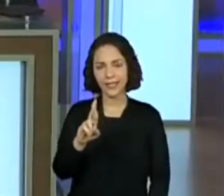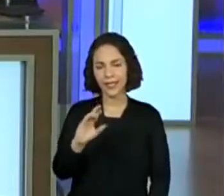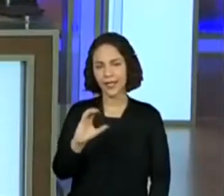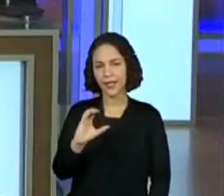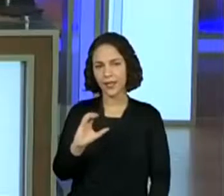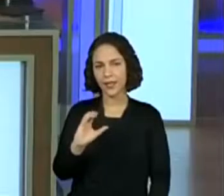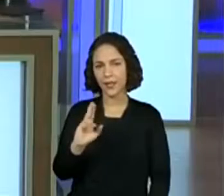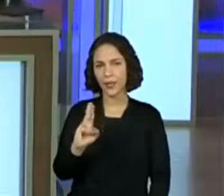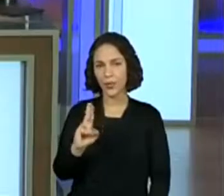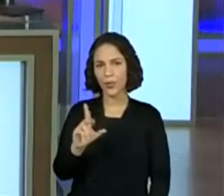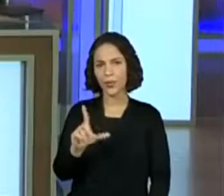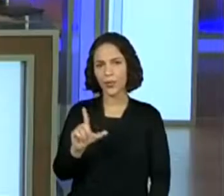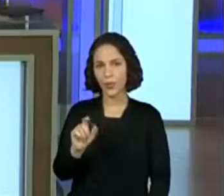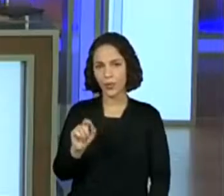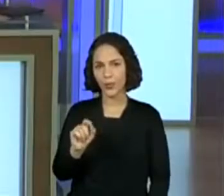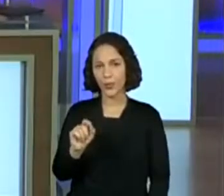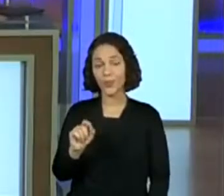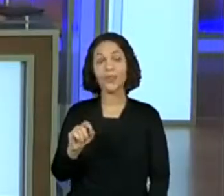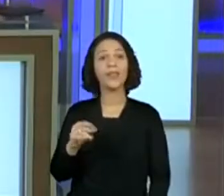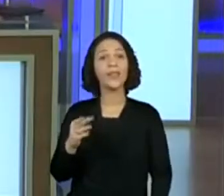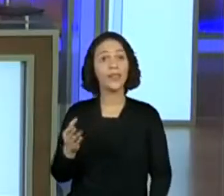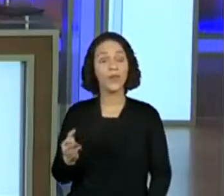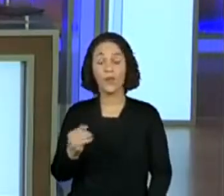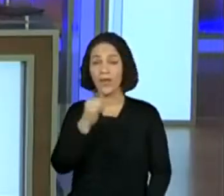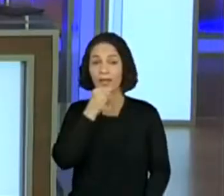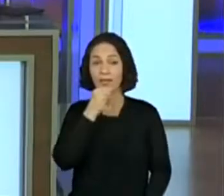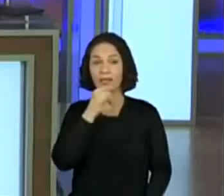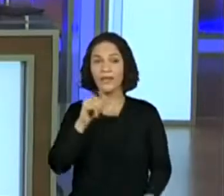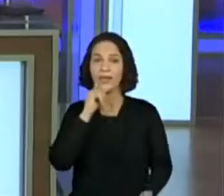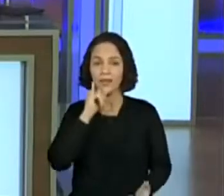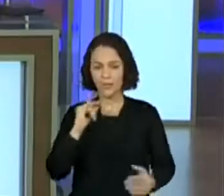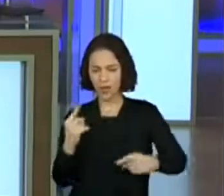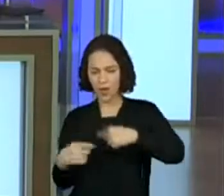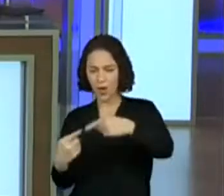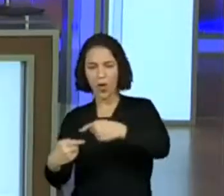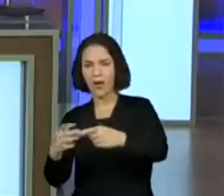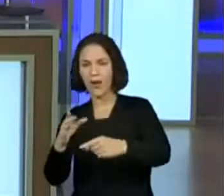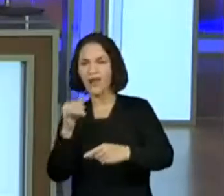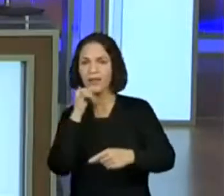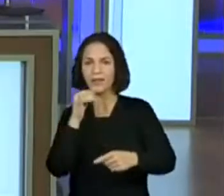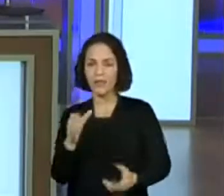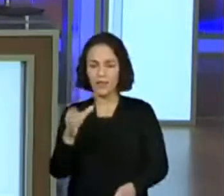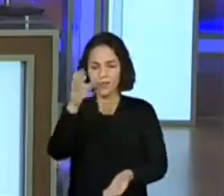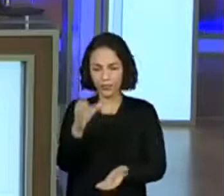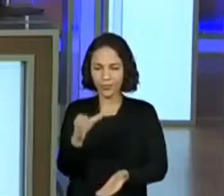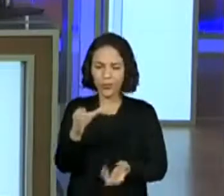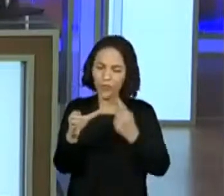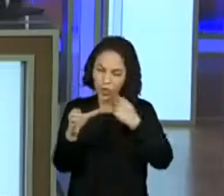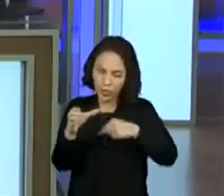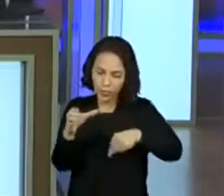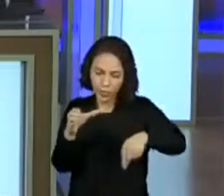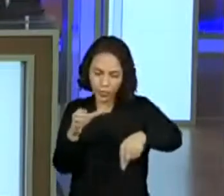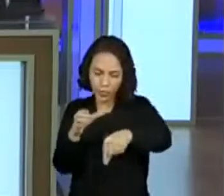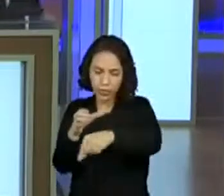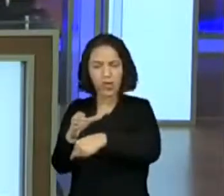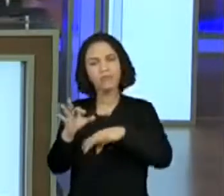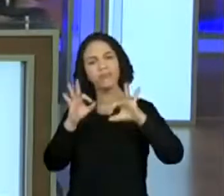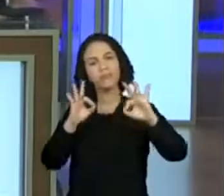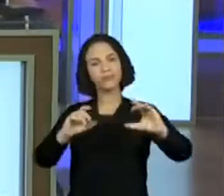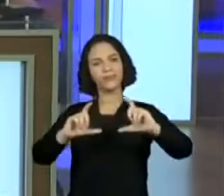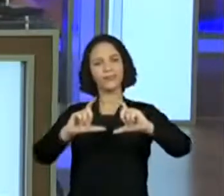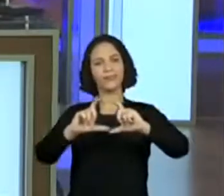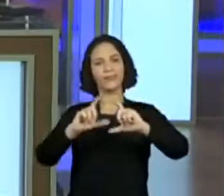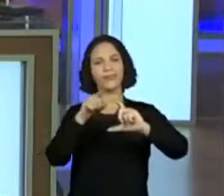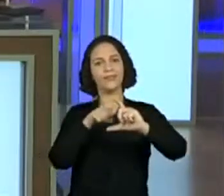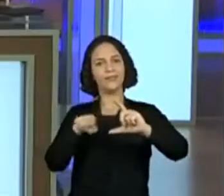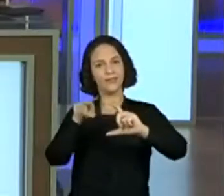gente sabe que usando um dos o lado, o fundo, já comecei, ó, já comecei, né, derrubando tudo. Olhando ali